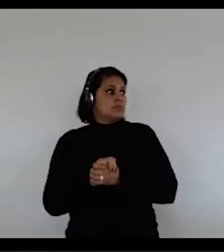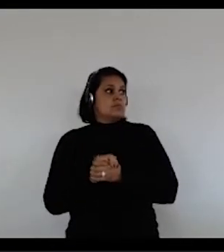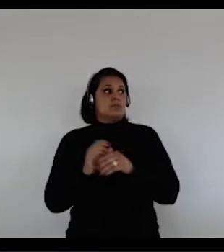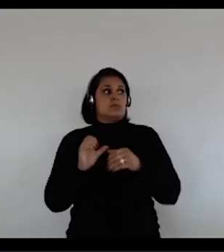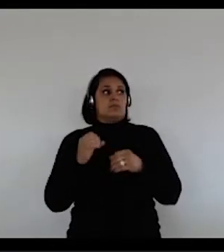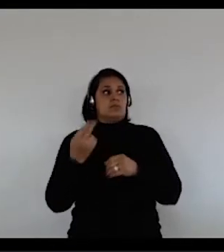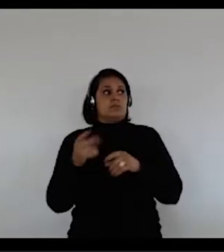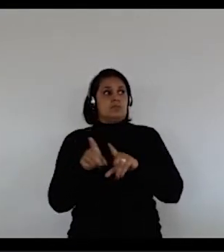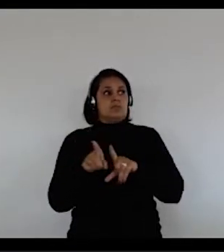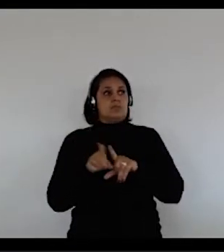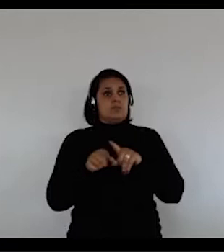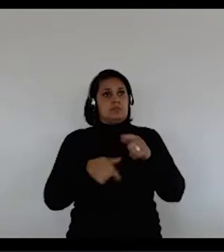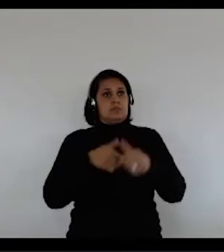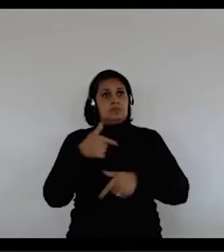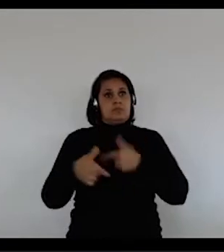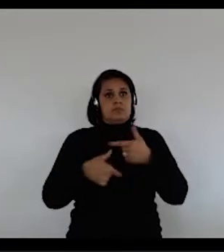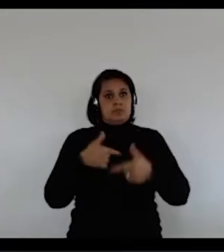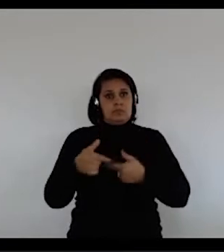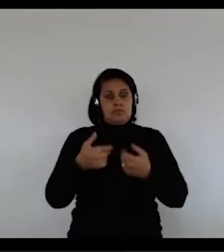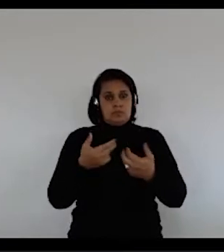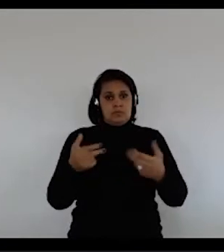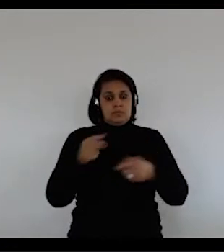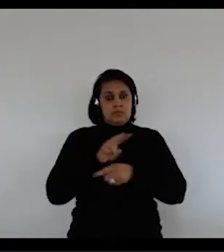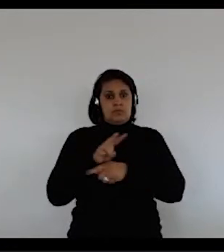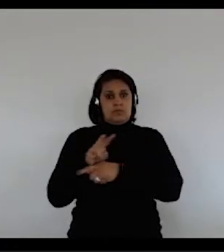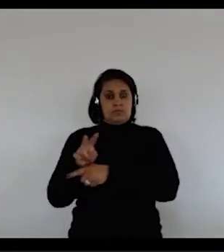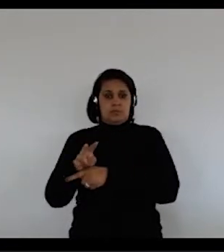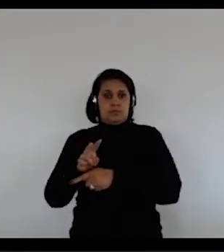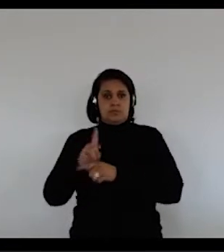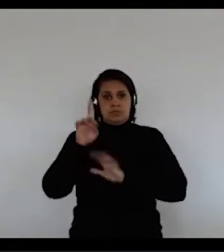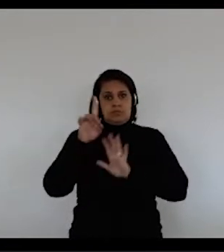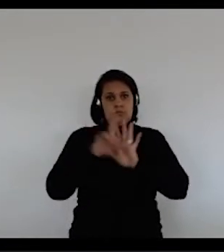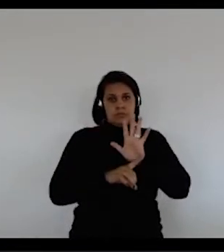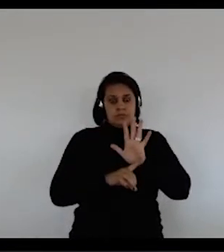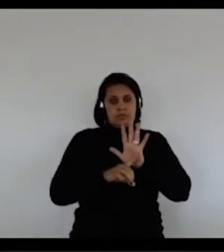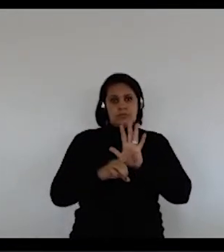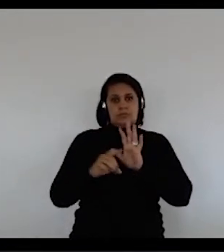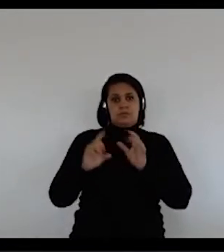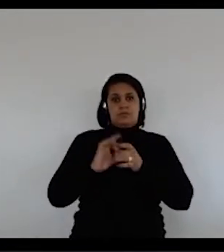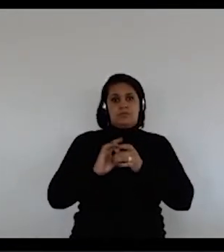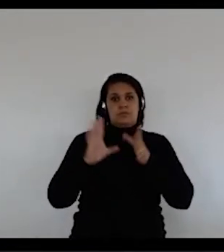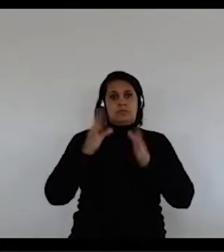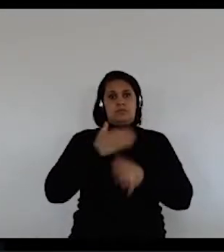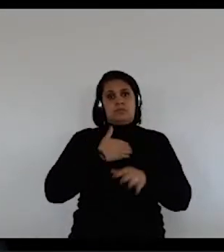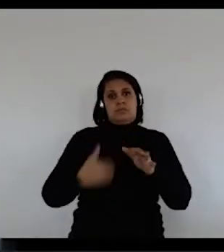os procedimentos de tutela de direitos fundamentais e liberdades públicas.